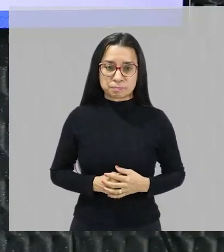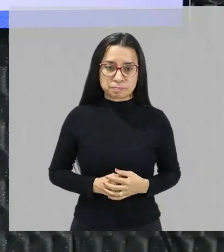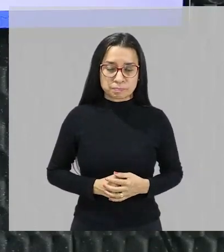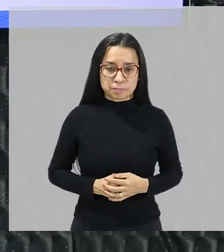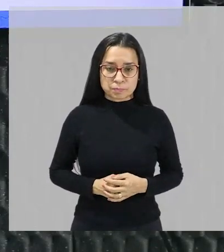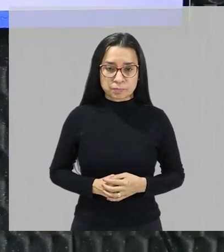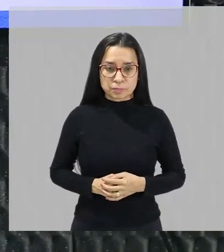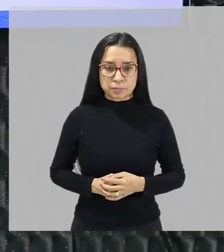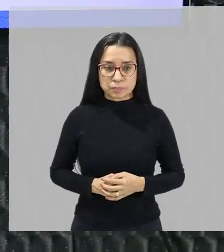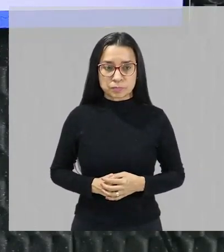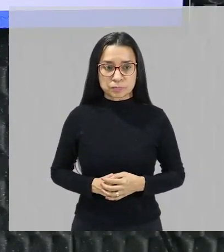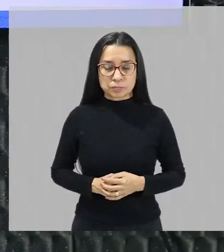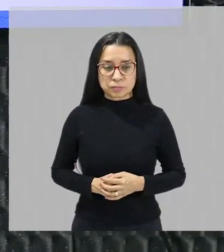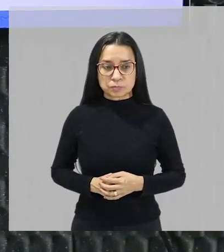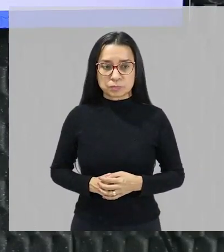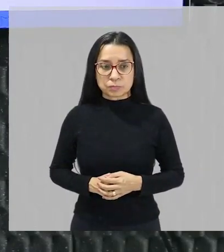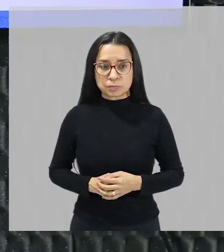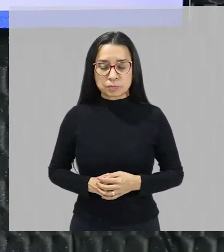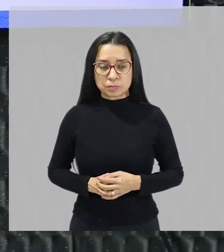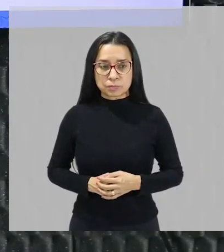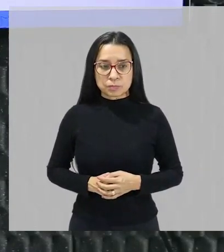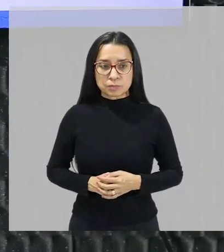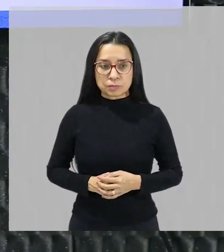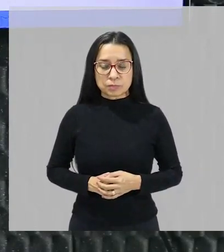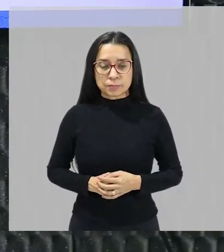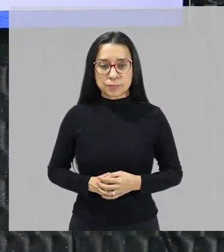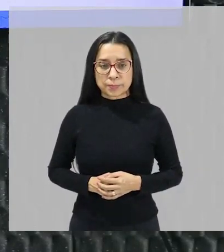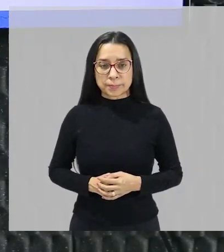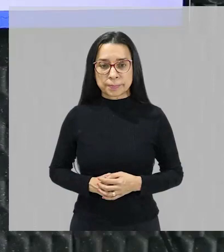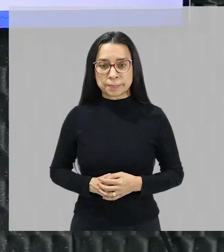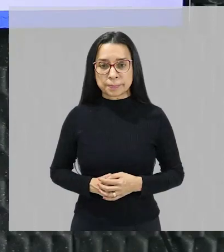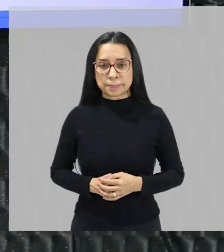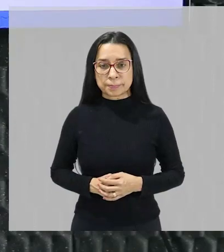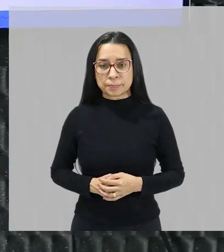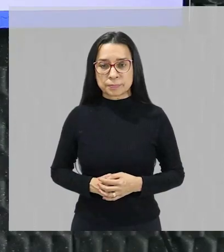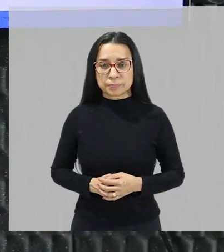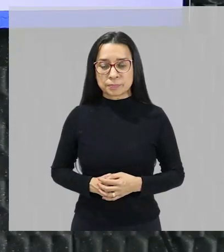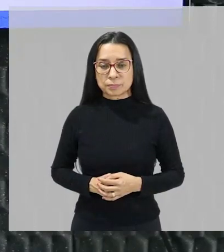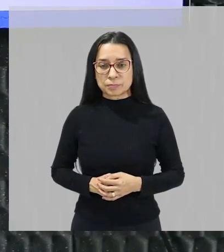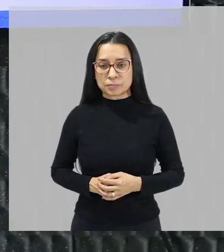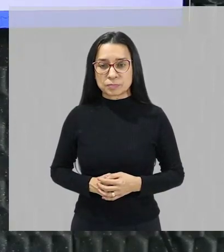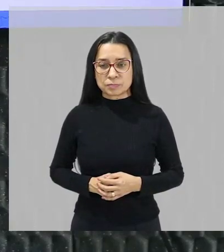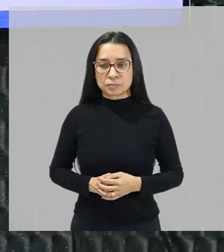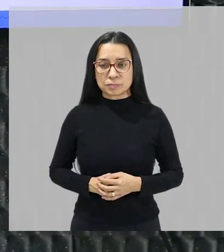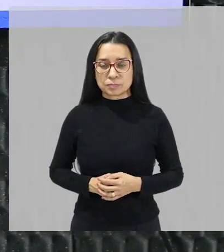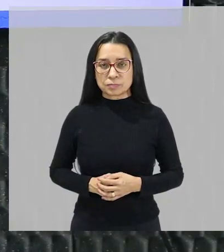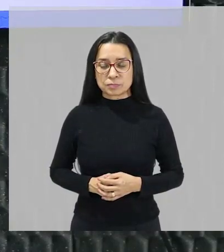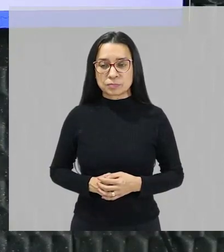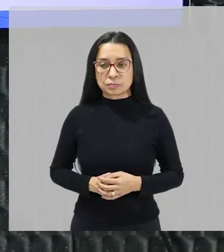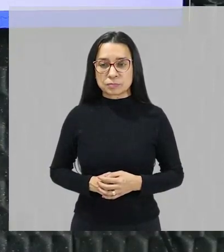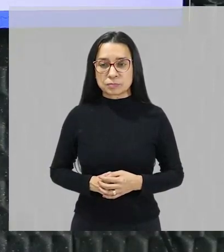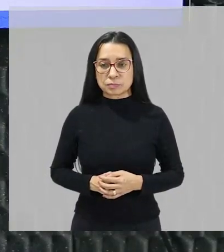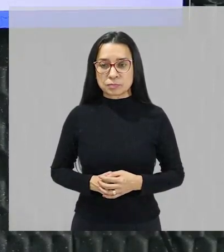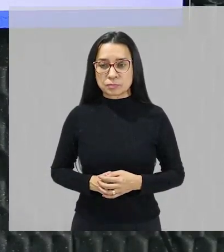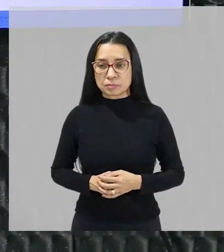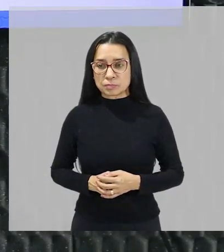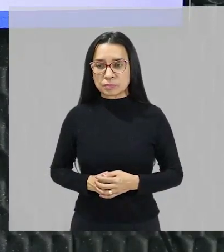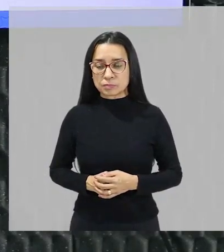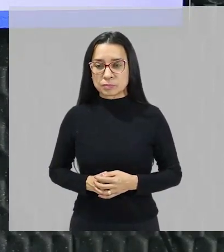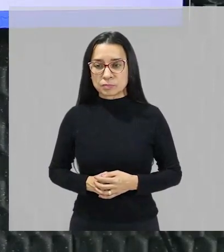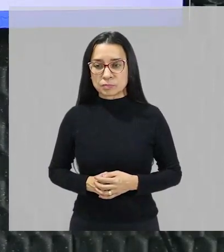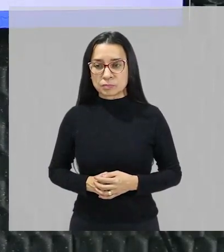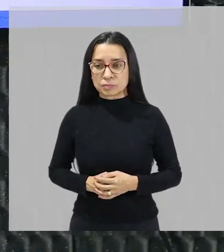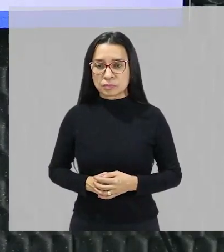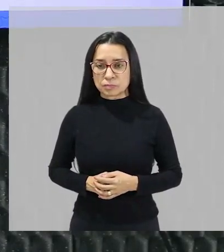aqui, ajudava a minha avó colocando os pratos emborcados no terreiro para diminuir o